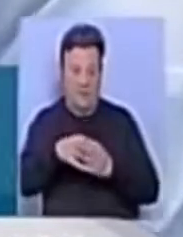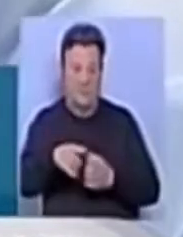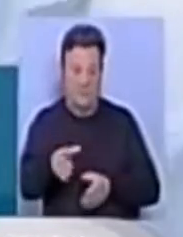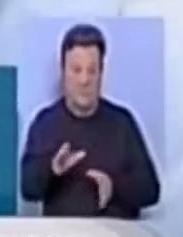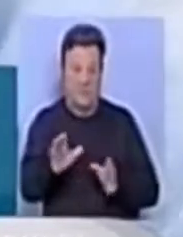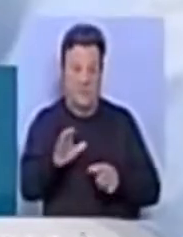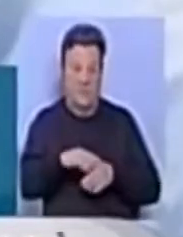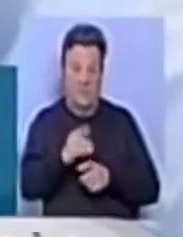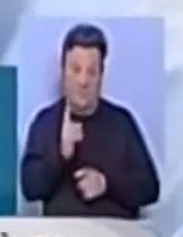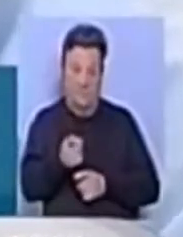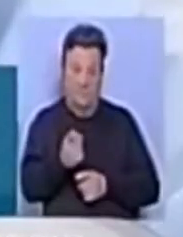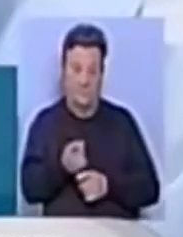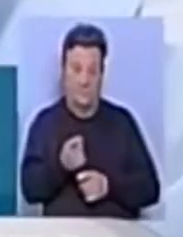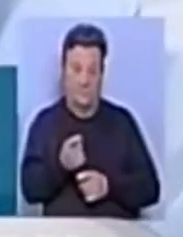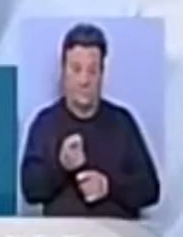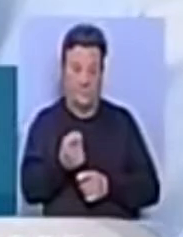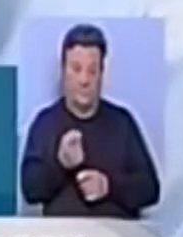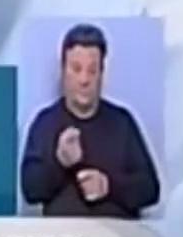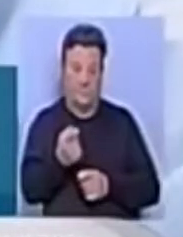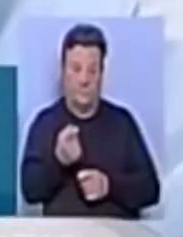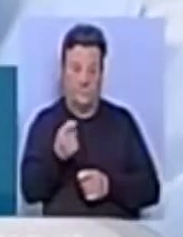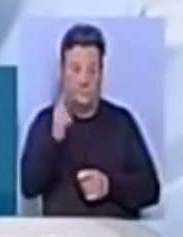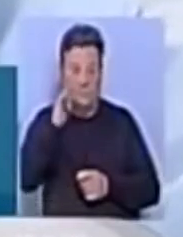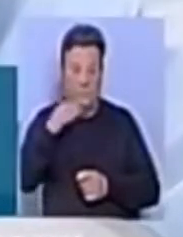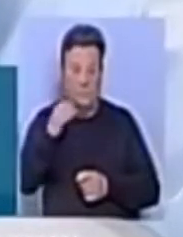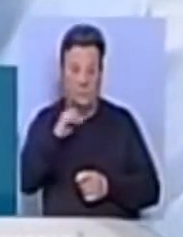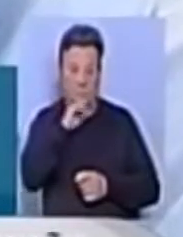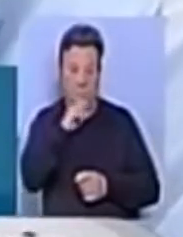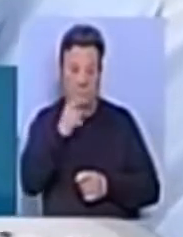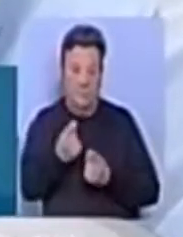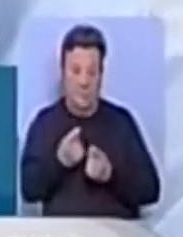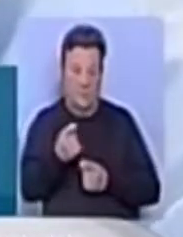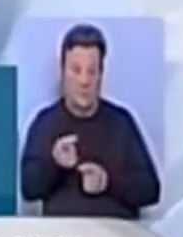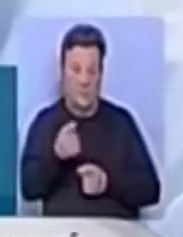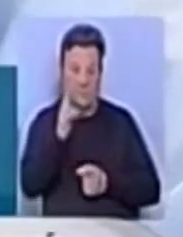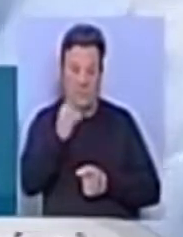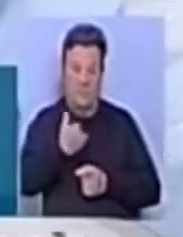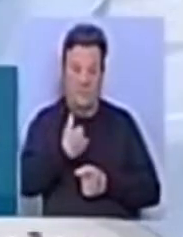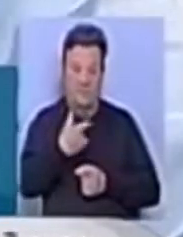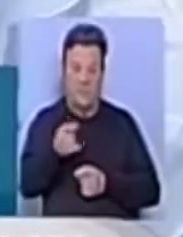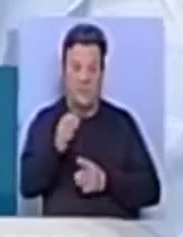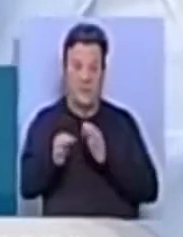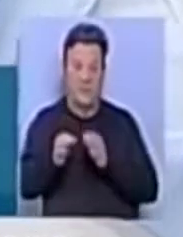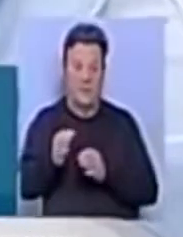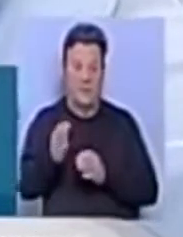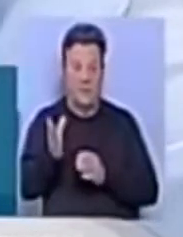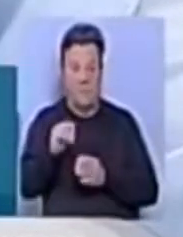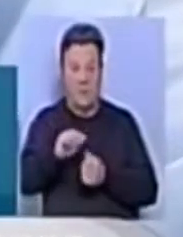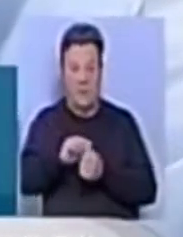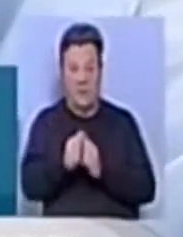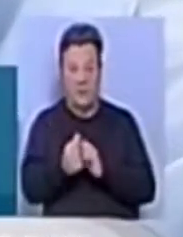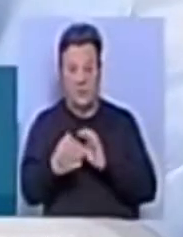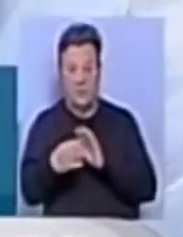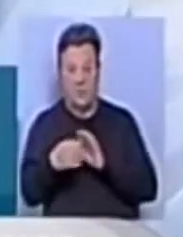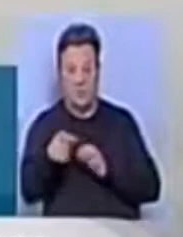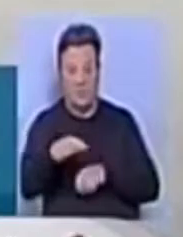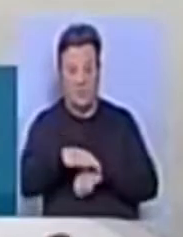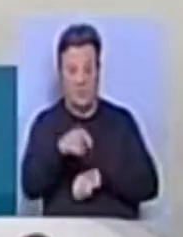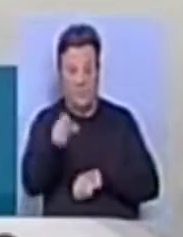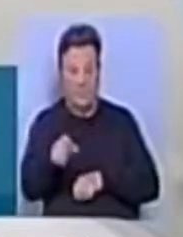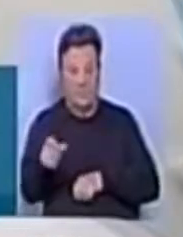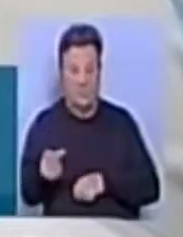como tal é no futuro de alguma forma identificar terapias mais agitadas e estes pacientes